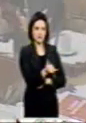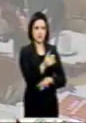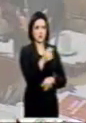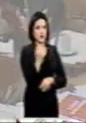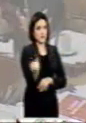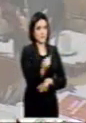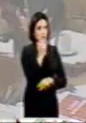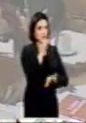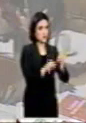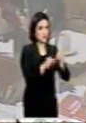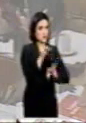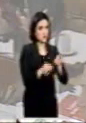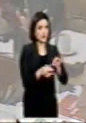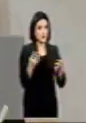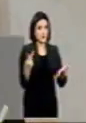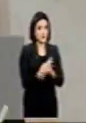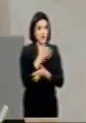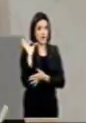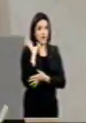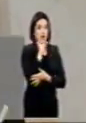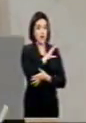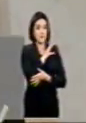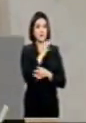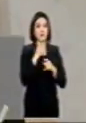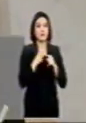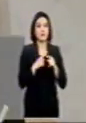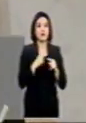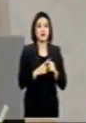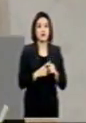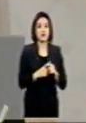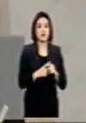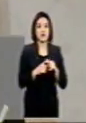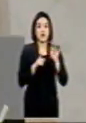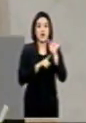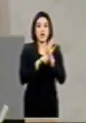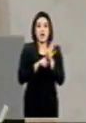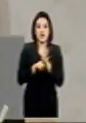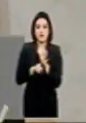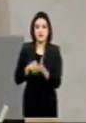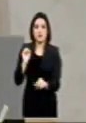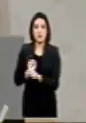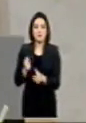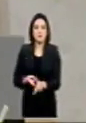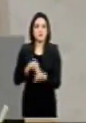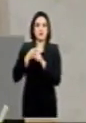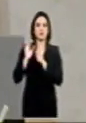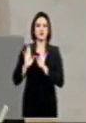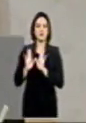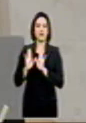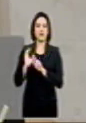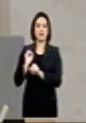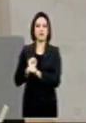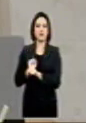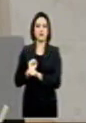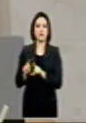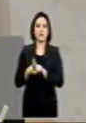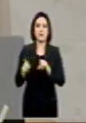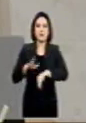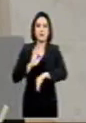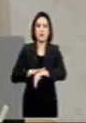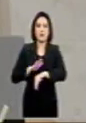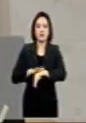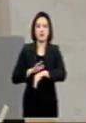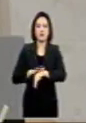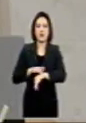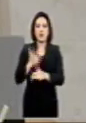realizasse prontamente, porque a investigação está paralisada e a prescrição, o prazo prescricional está